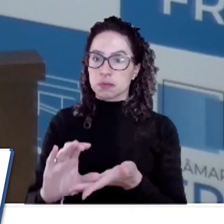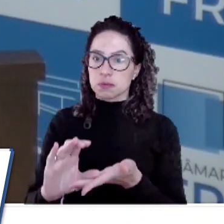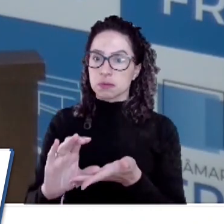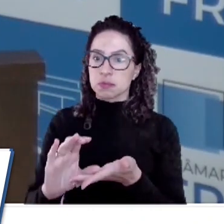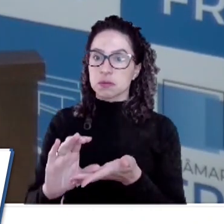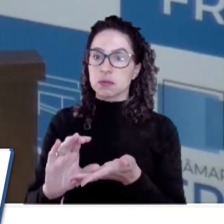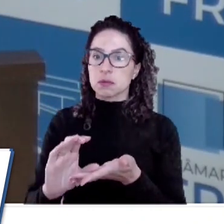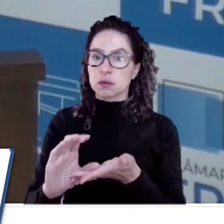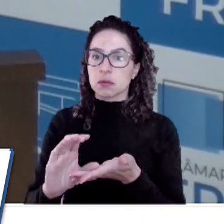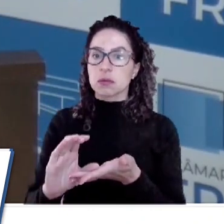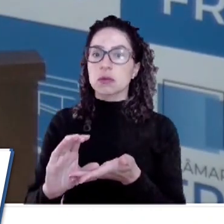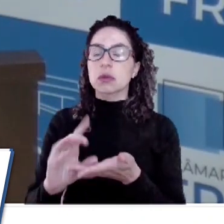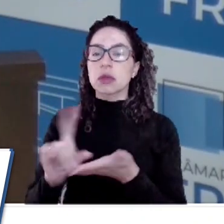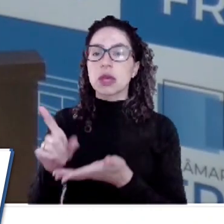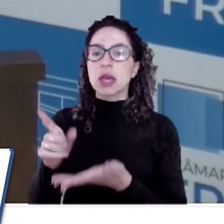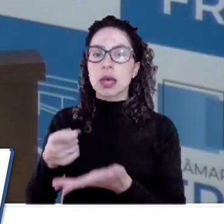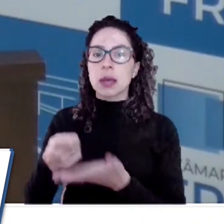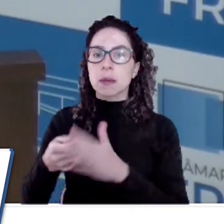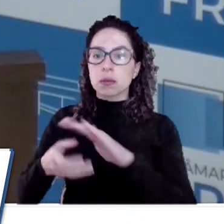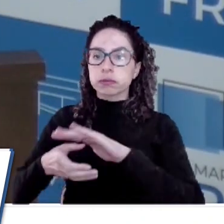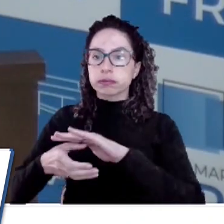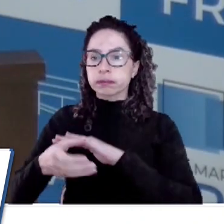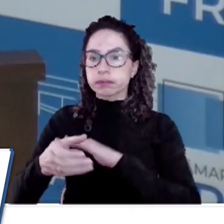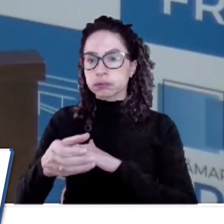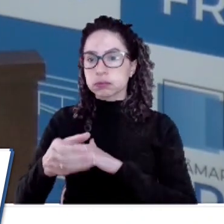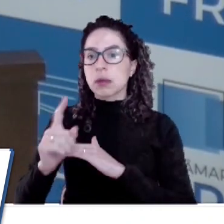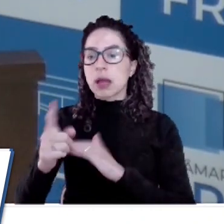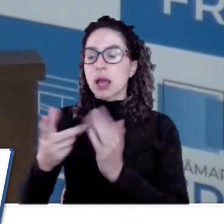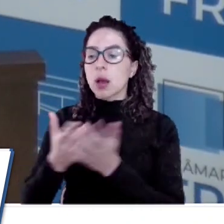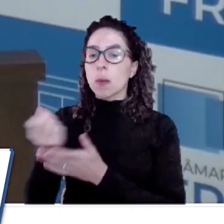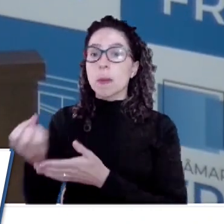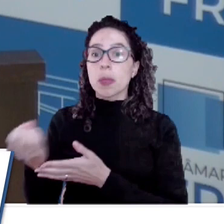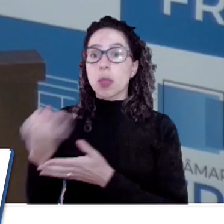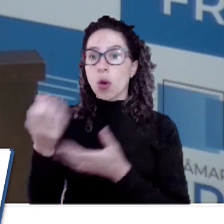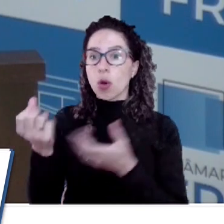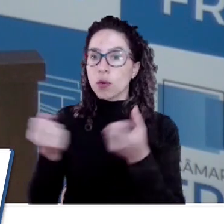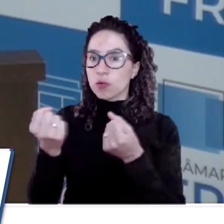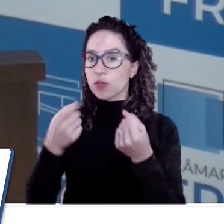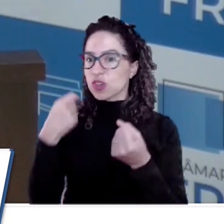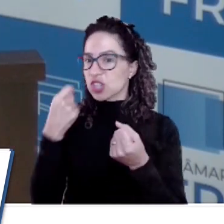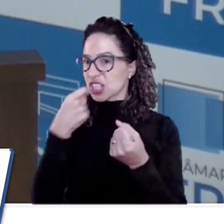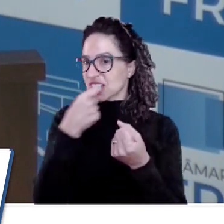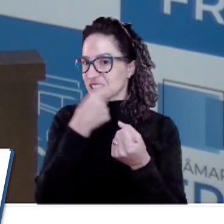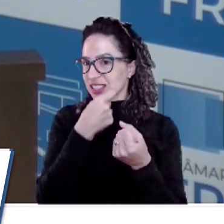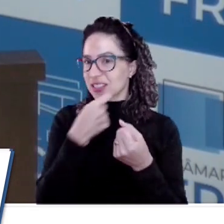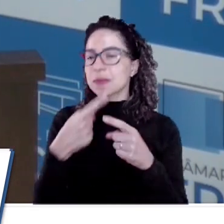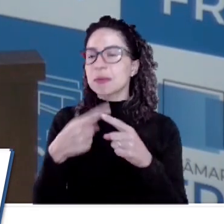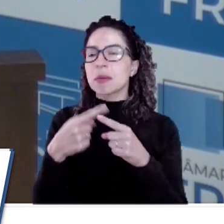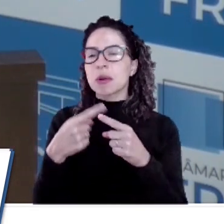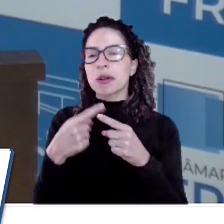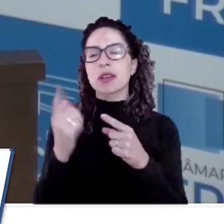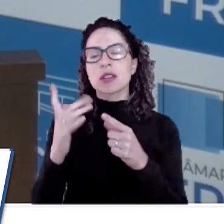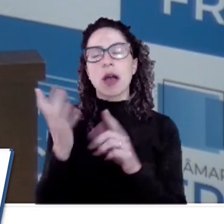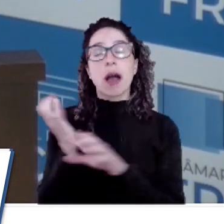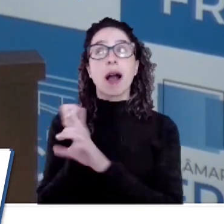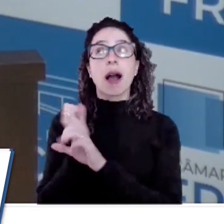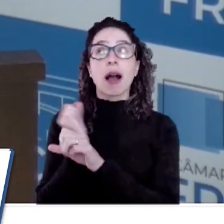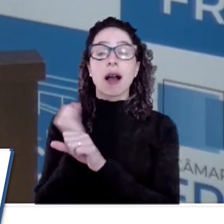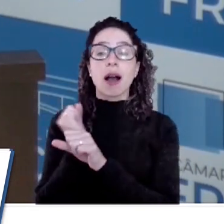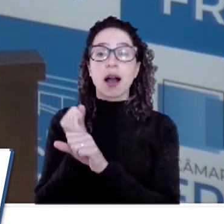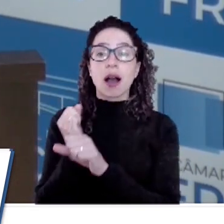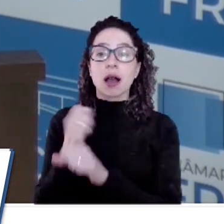em positiva para comprar um novo odontomóvel visto que as dezenas de anos aí a gente só tem